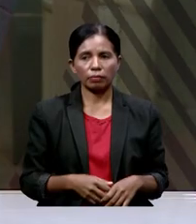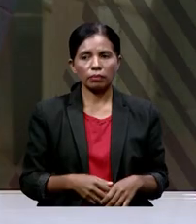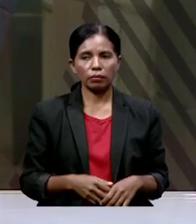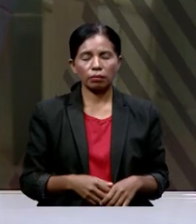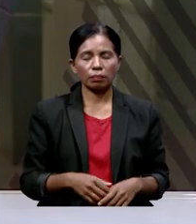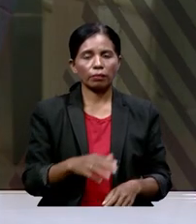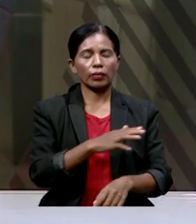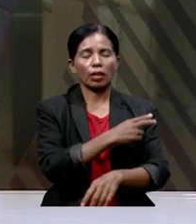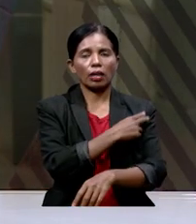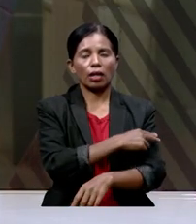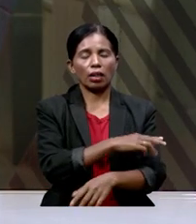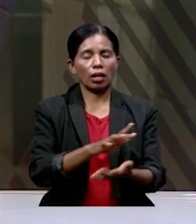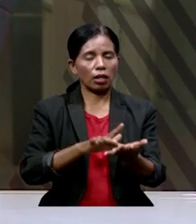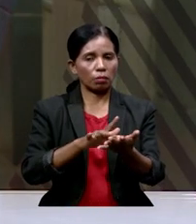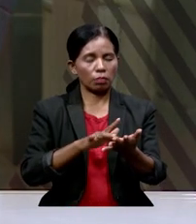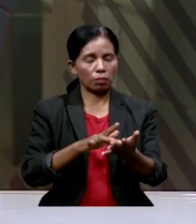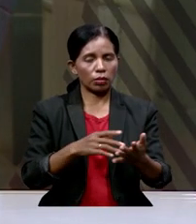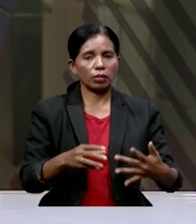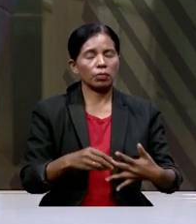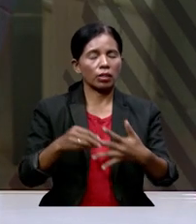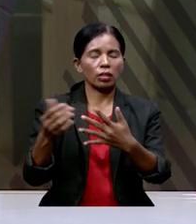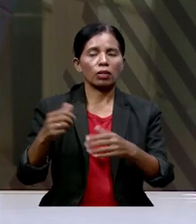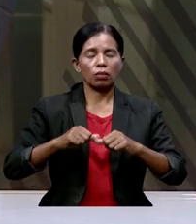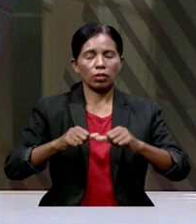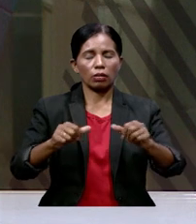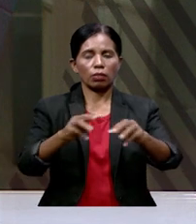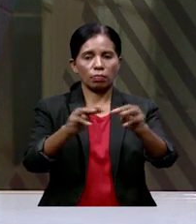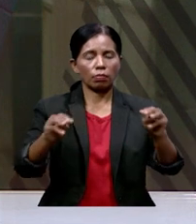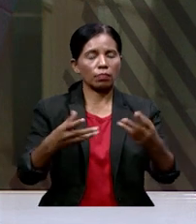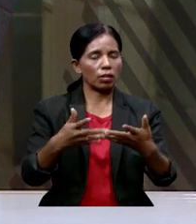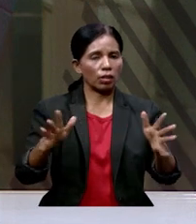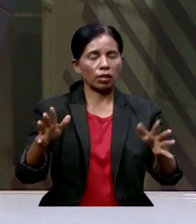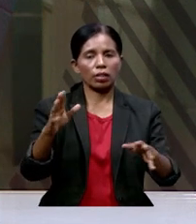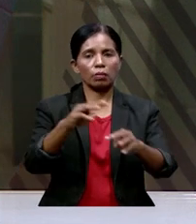Estou com a Moro que Essencial Cira continua mamo que é Centro de Saúde Município Aileu.